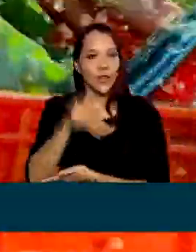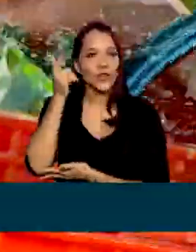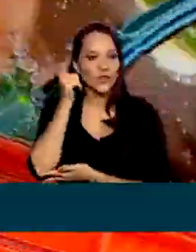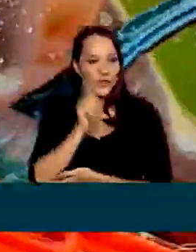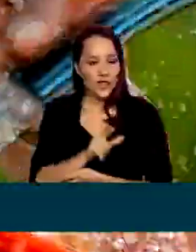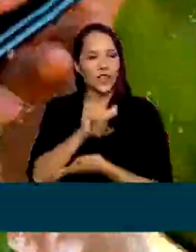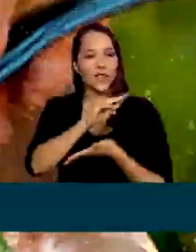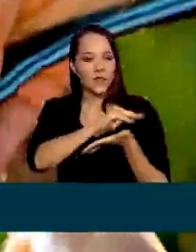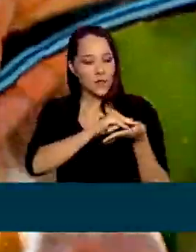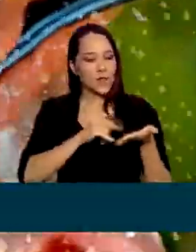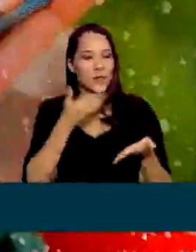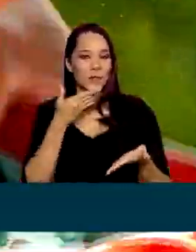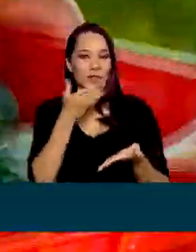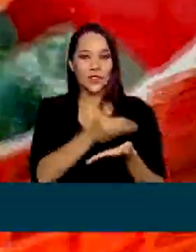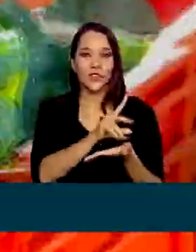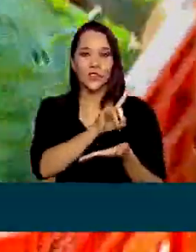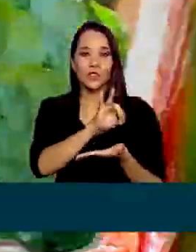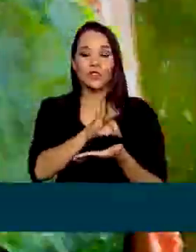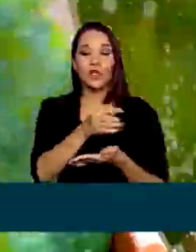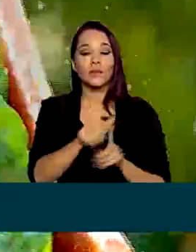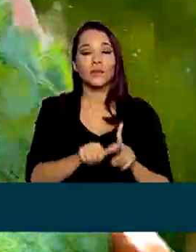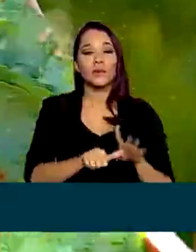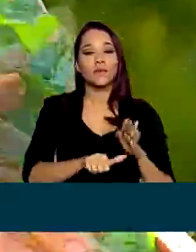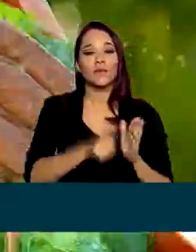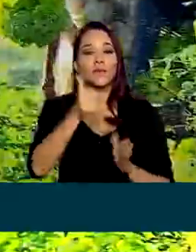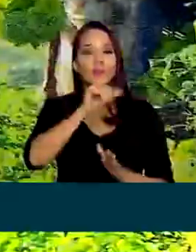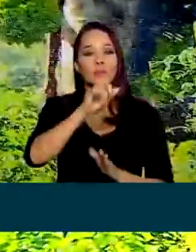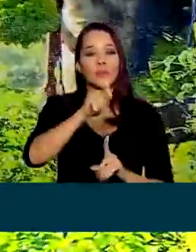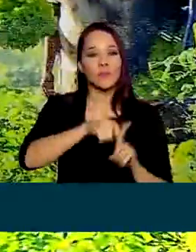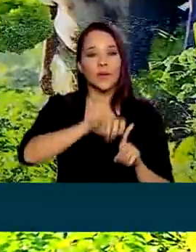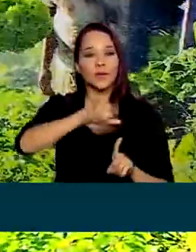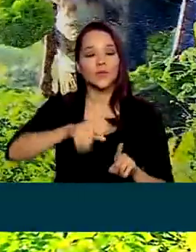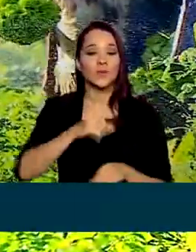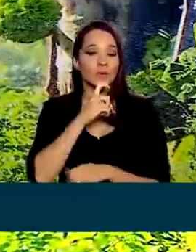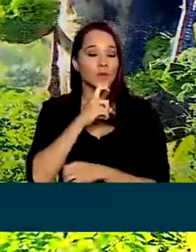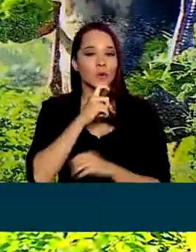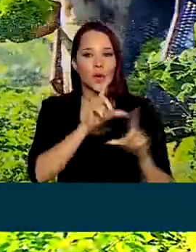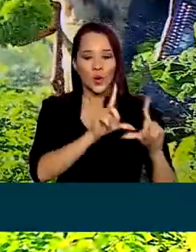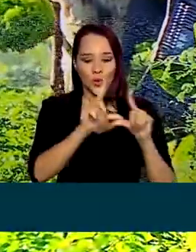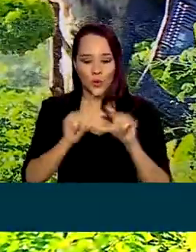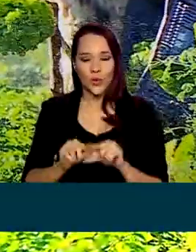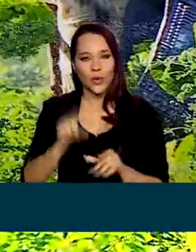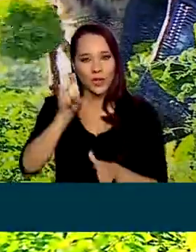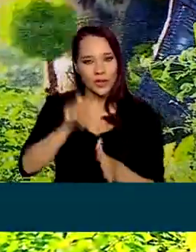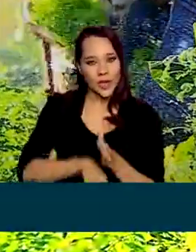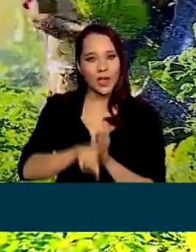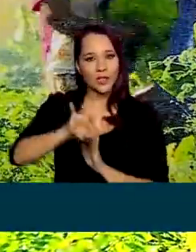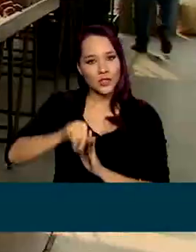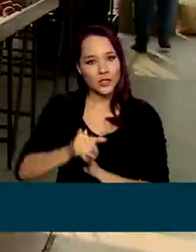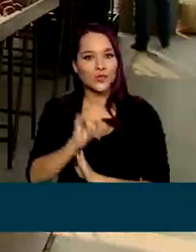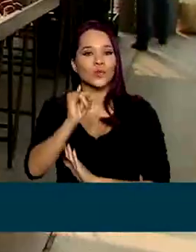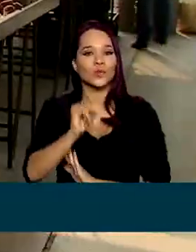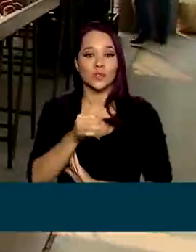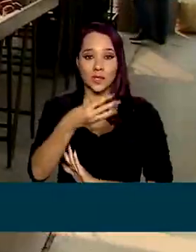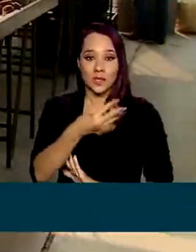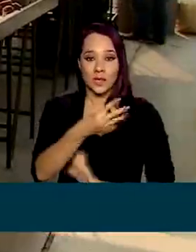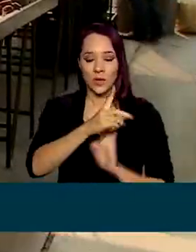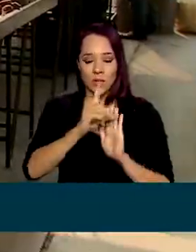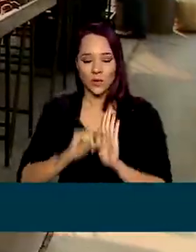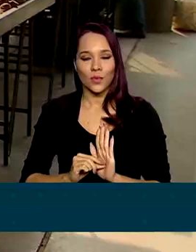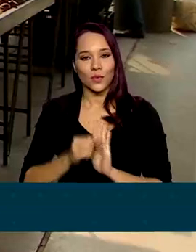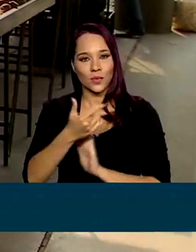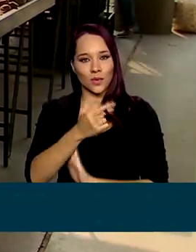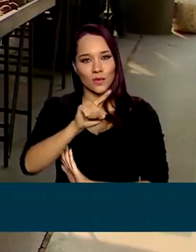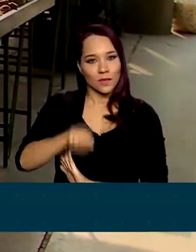ser contratados a partir do dia 1º de julho, com uma redução nas taxas de juros de 3% para 2